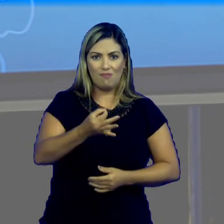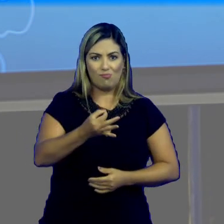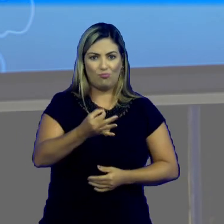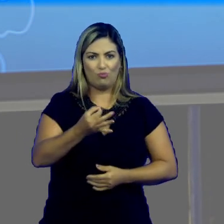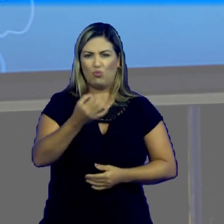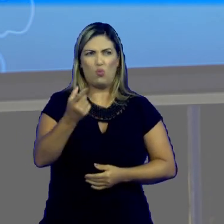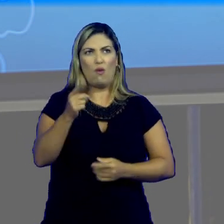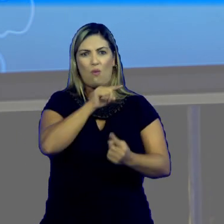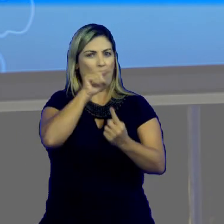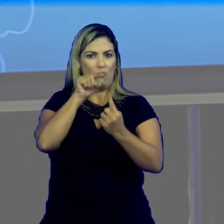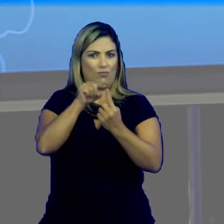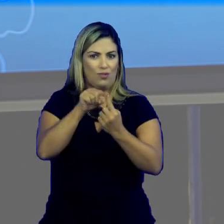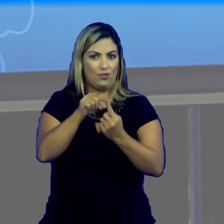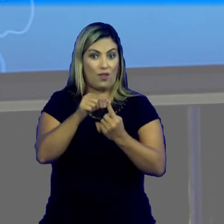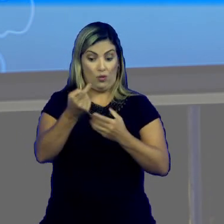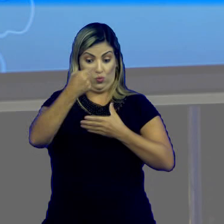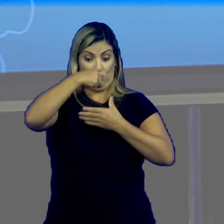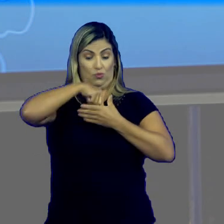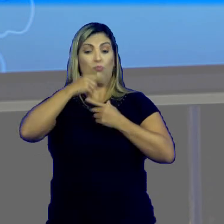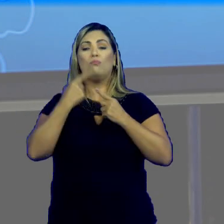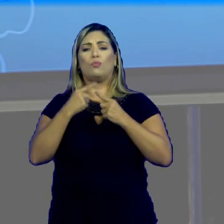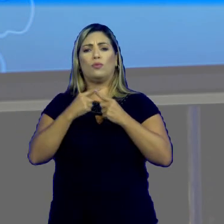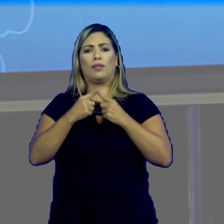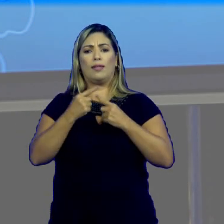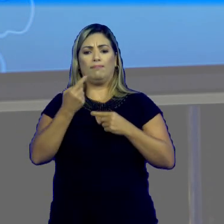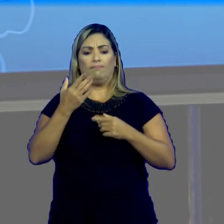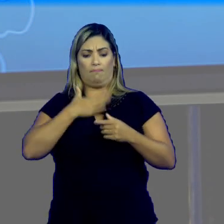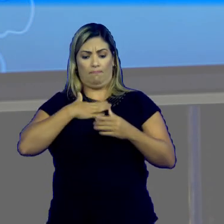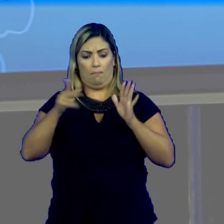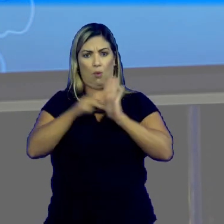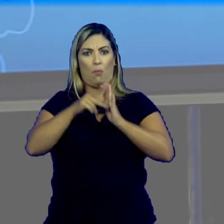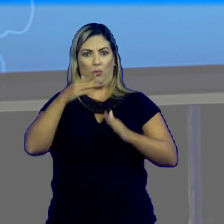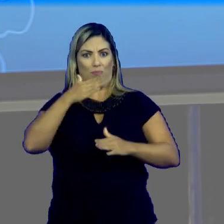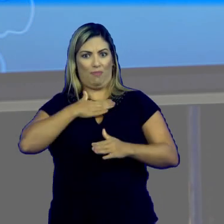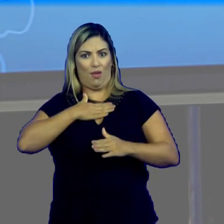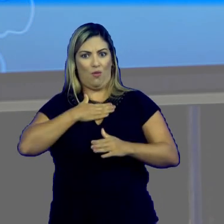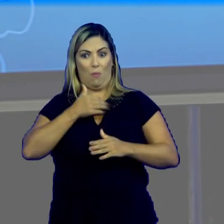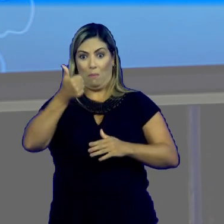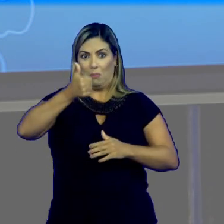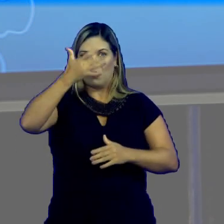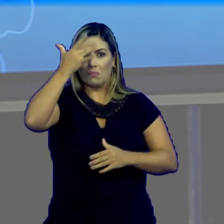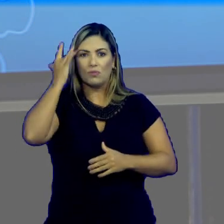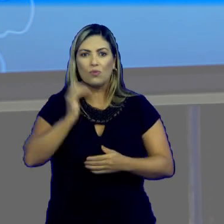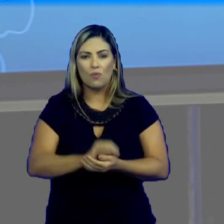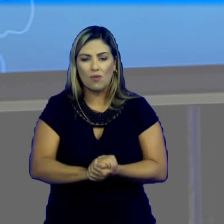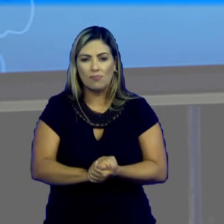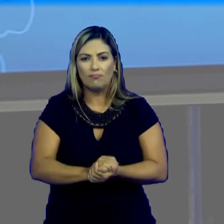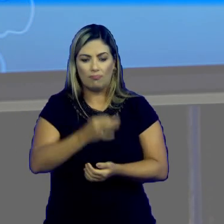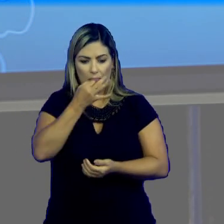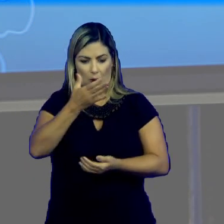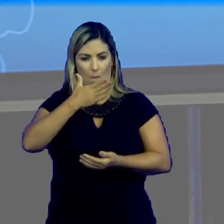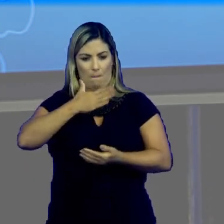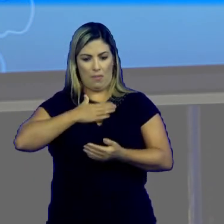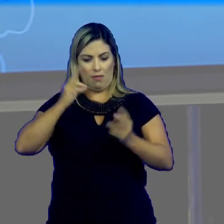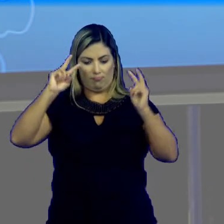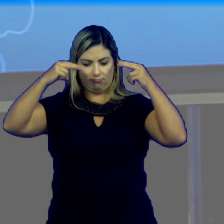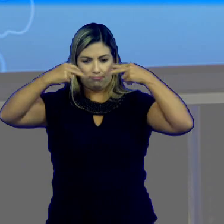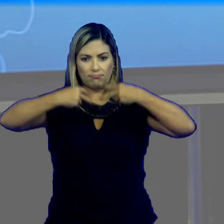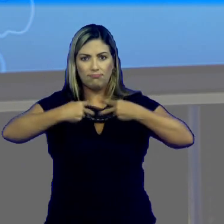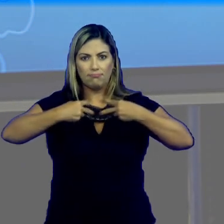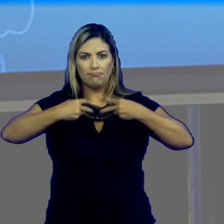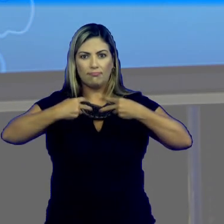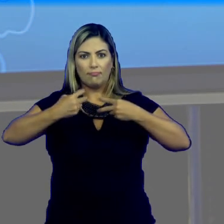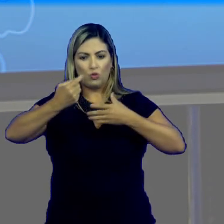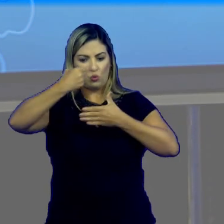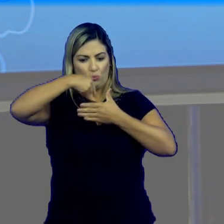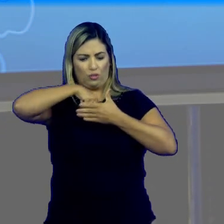vista. Não é objetivo, é subjetivo porque é intimista. Predomínio da primeira pessoa. A visão